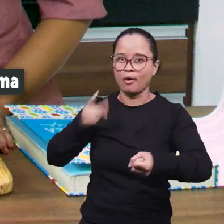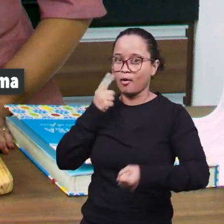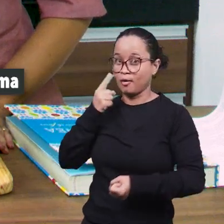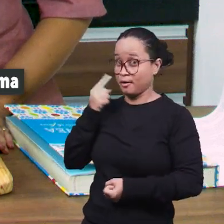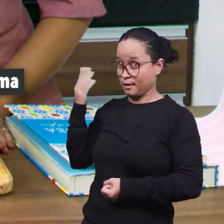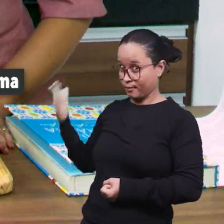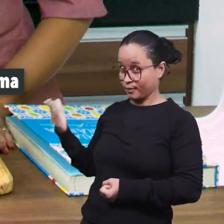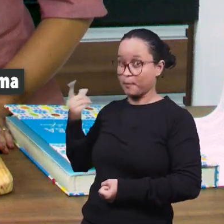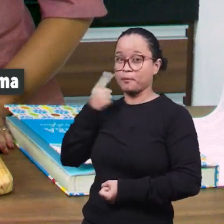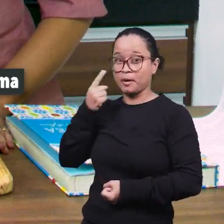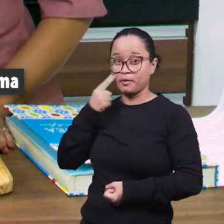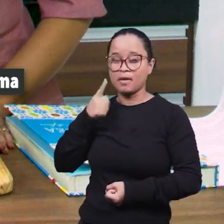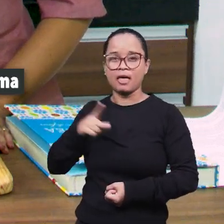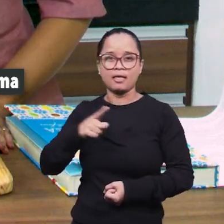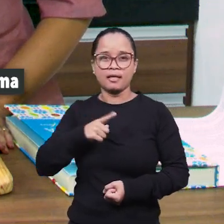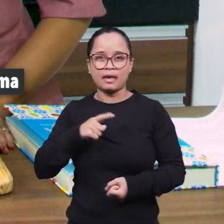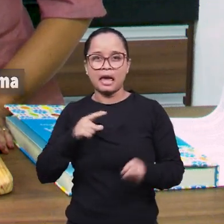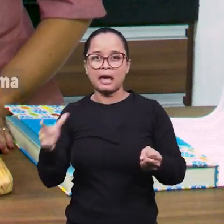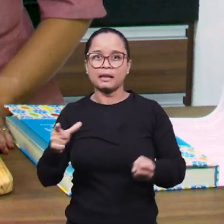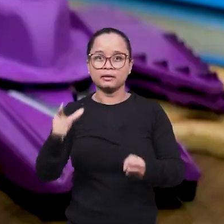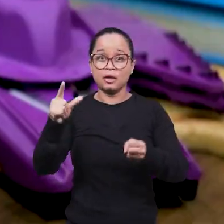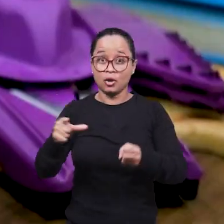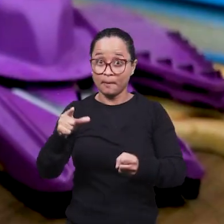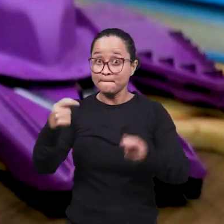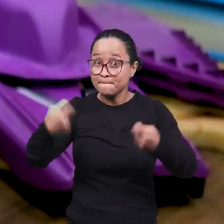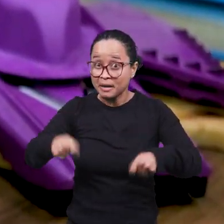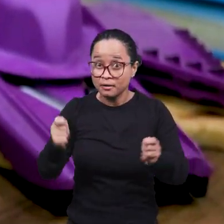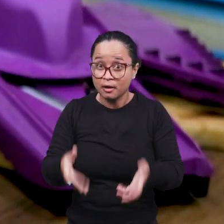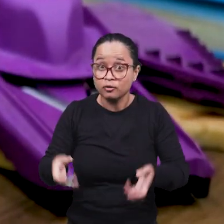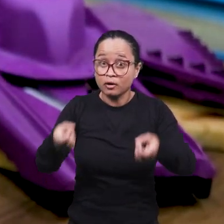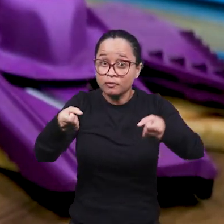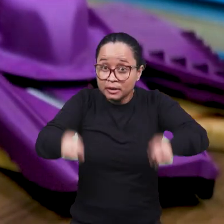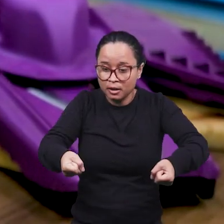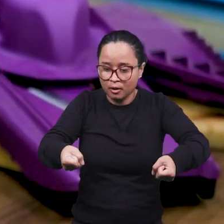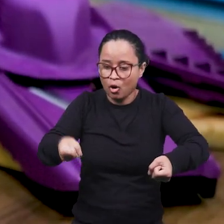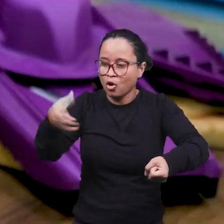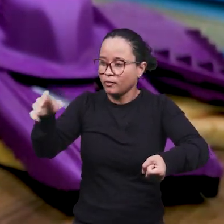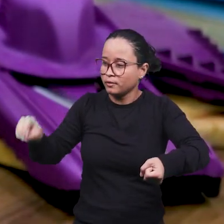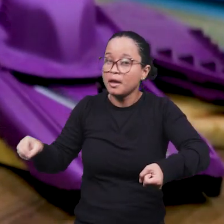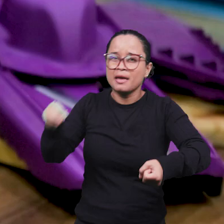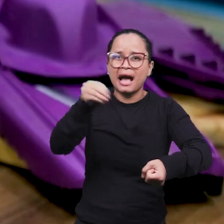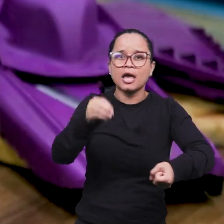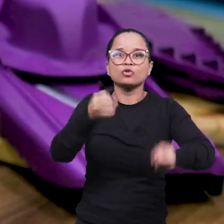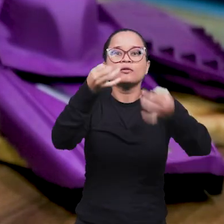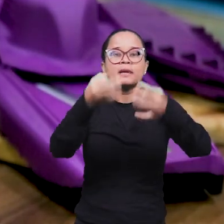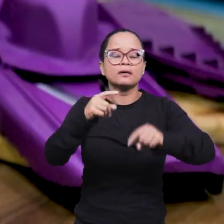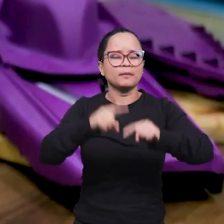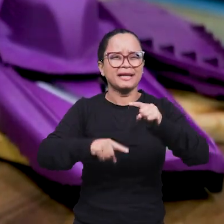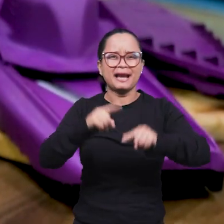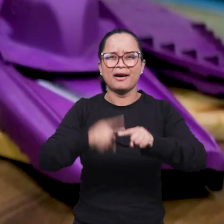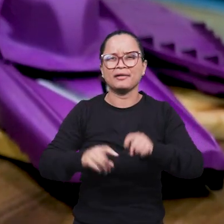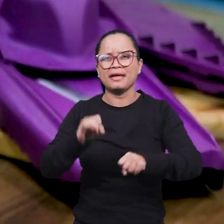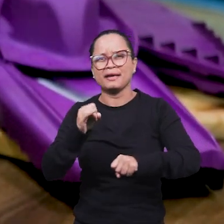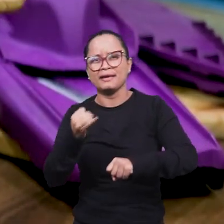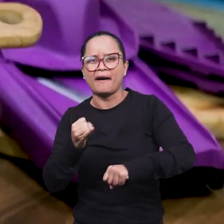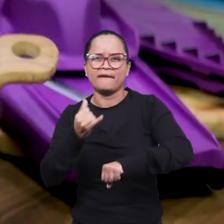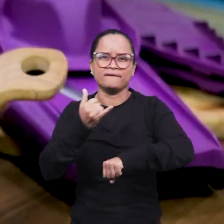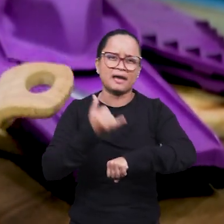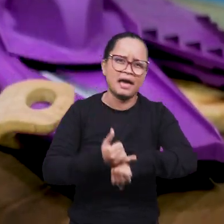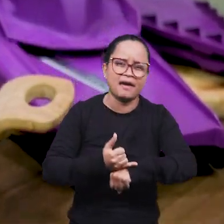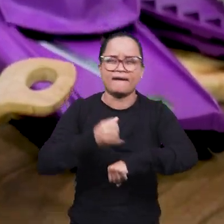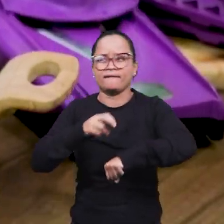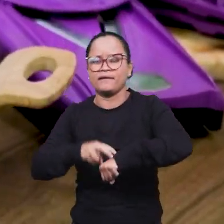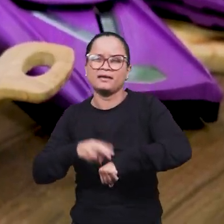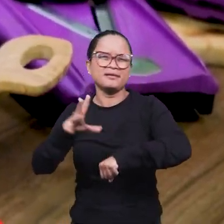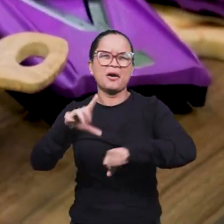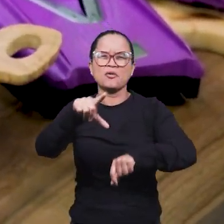uma panela média com tampa. Gente, eu não tô falando do material, tá? Isso aí eu vou deixar para vocês escolherem o que vai ser